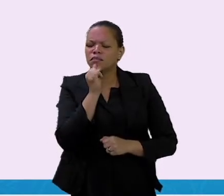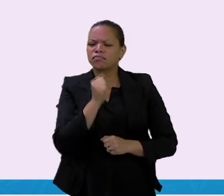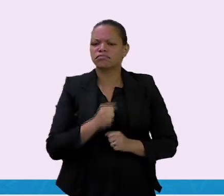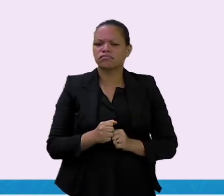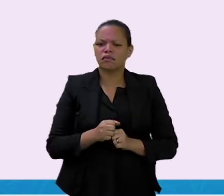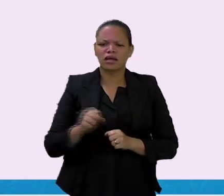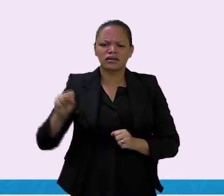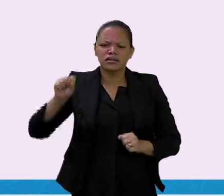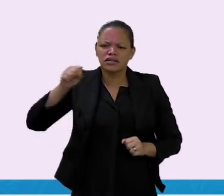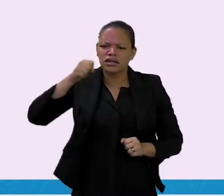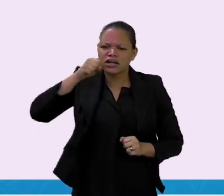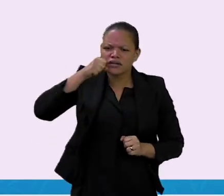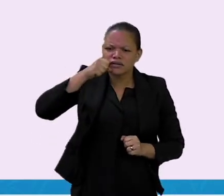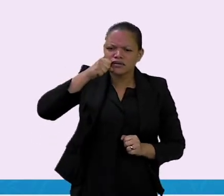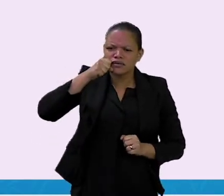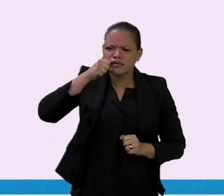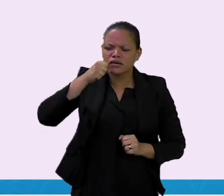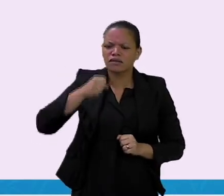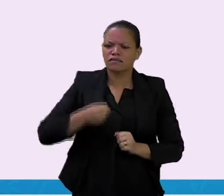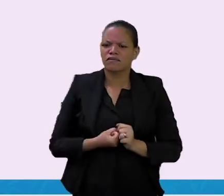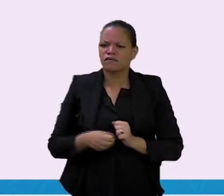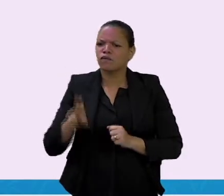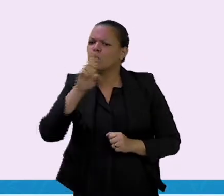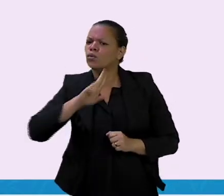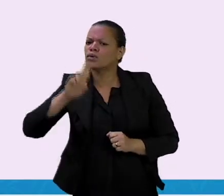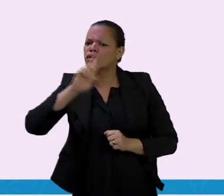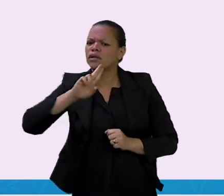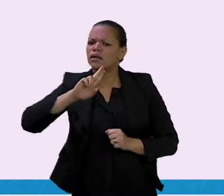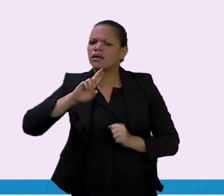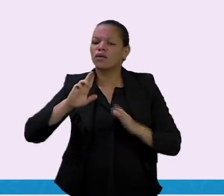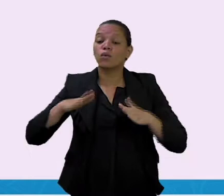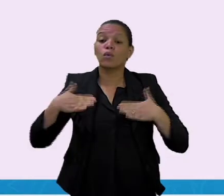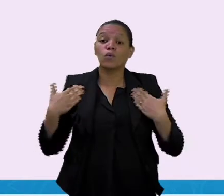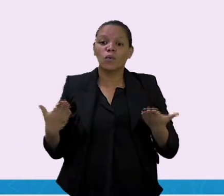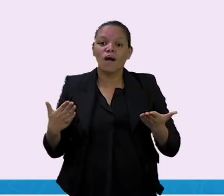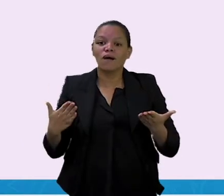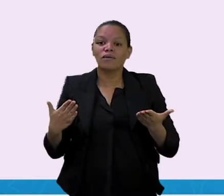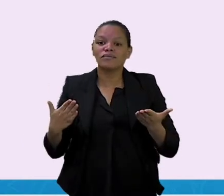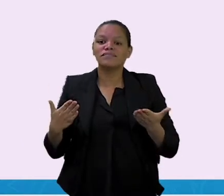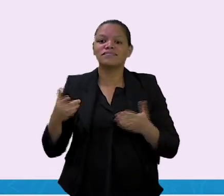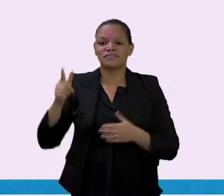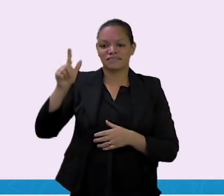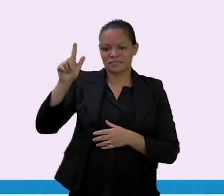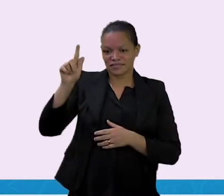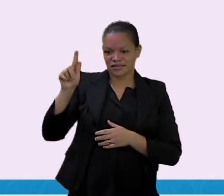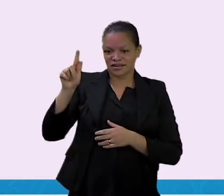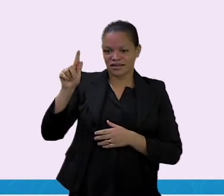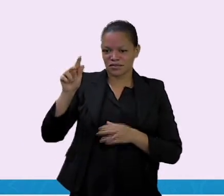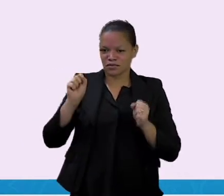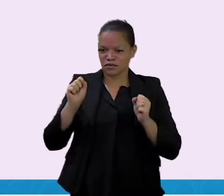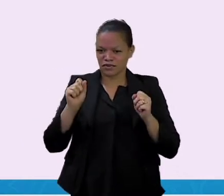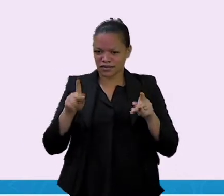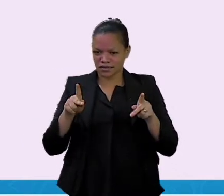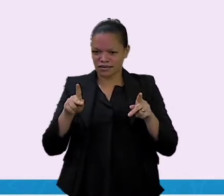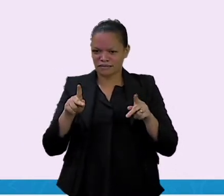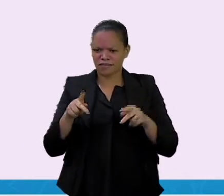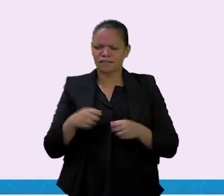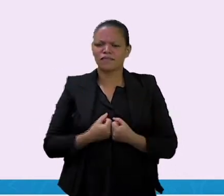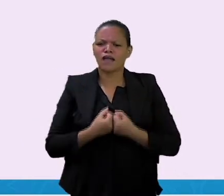ou é vendida em mililitros? Em grama, muito bem. O